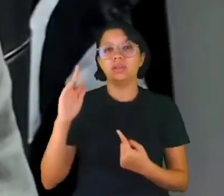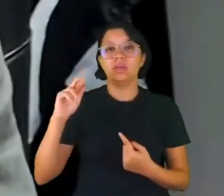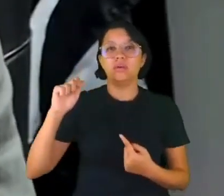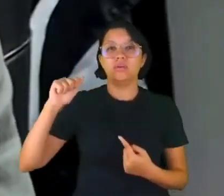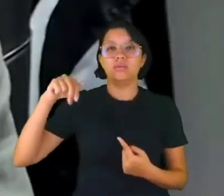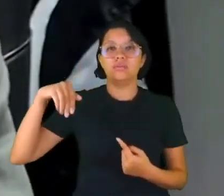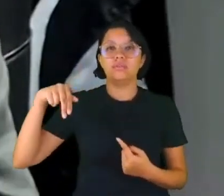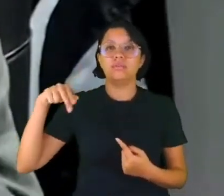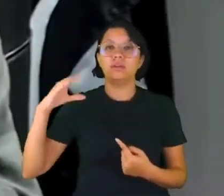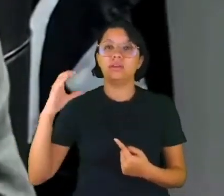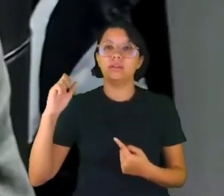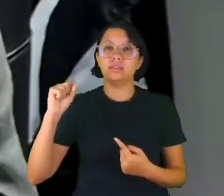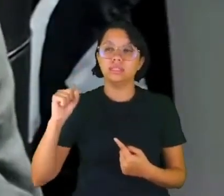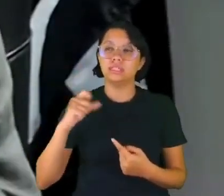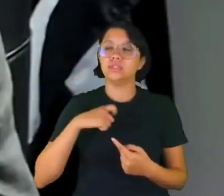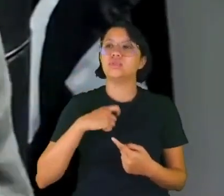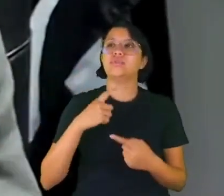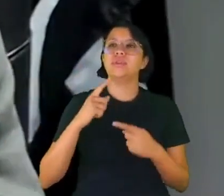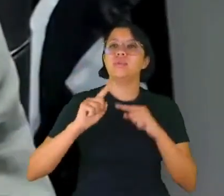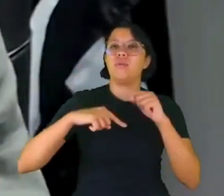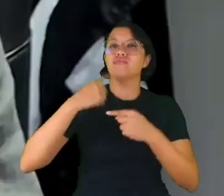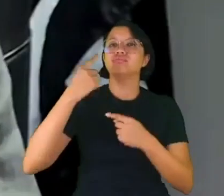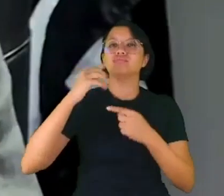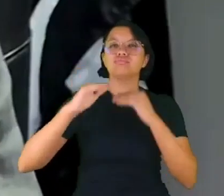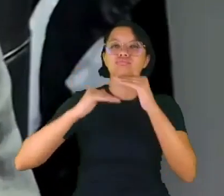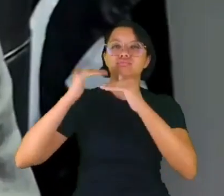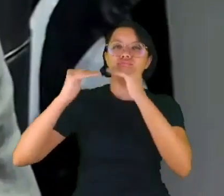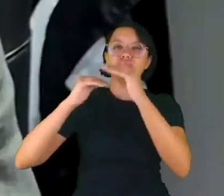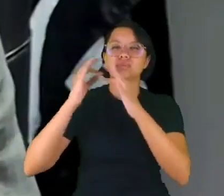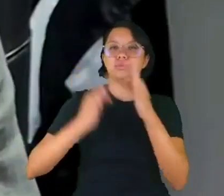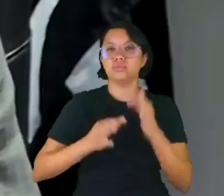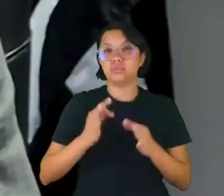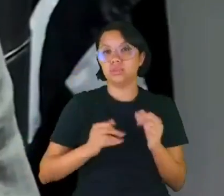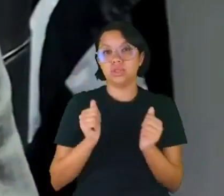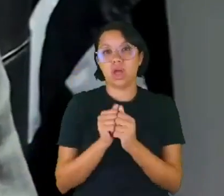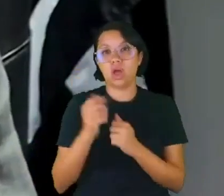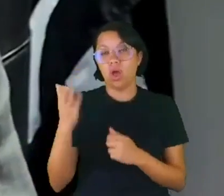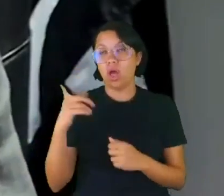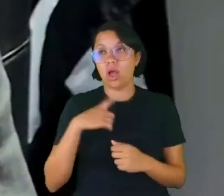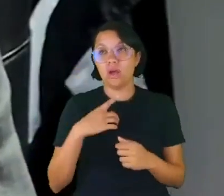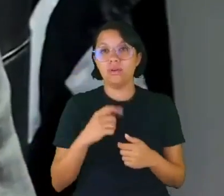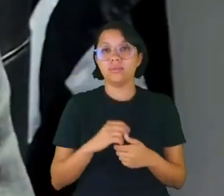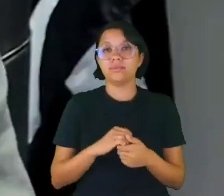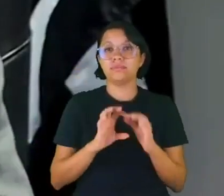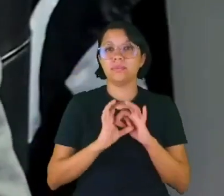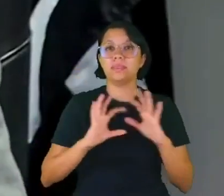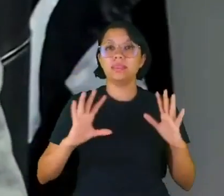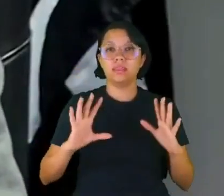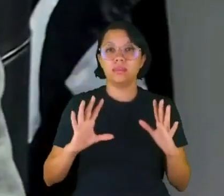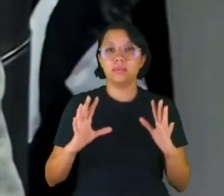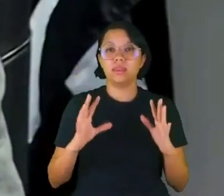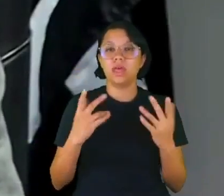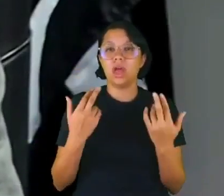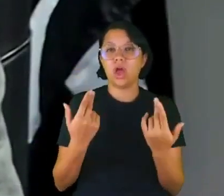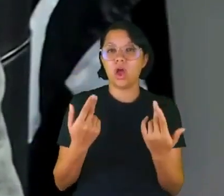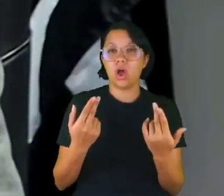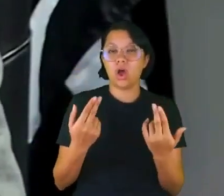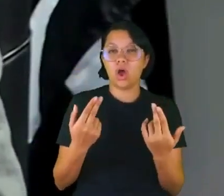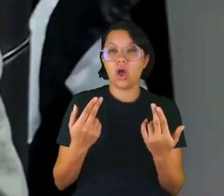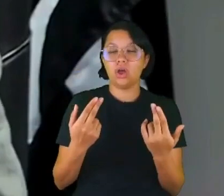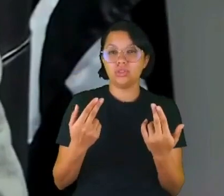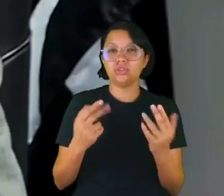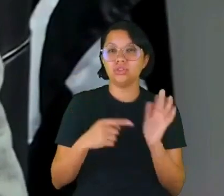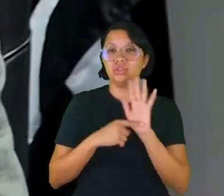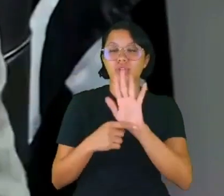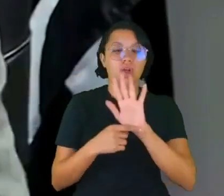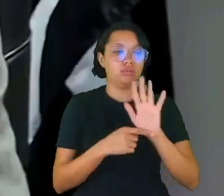tivemos grandes evoluções jurídicas. E ali, com ela, nós tivemos a liberdade, igualdade e fraternidade, e